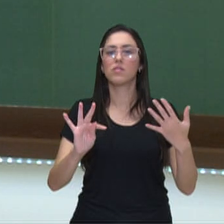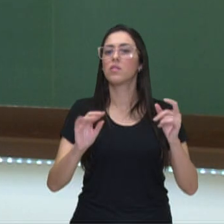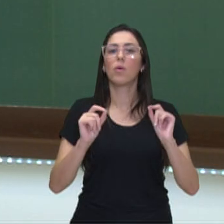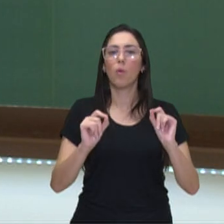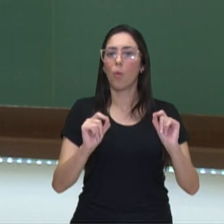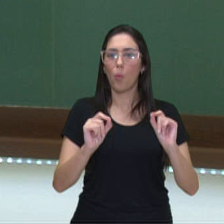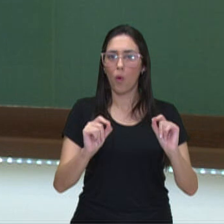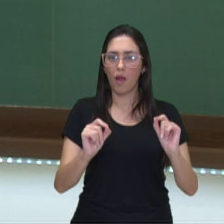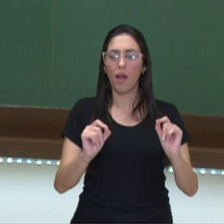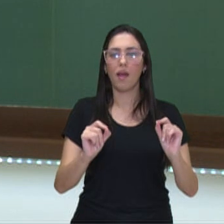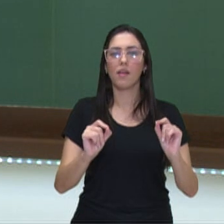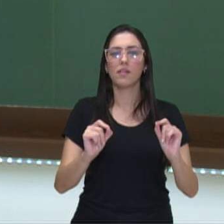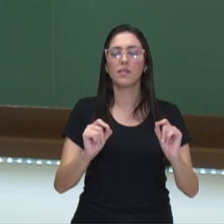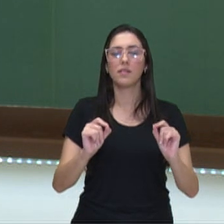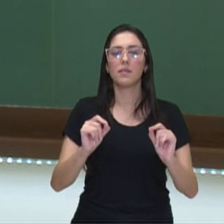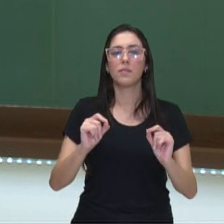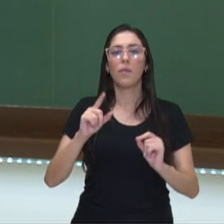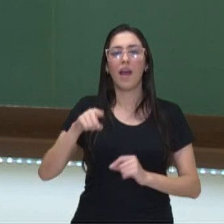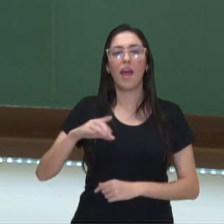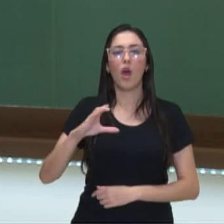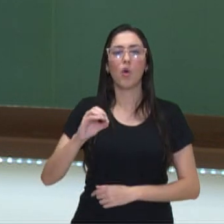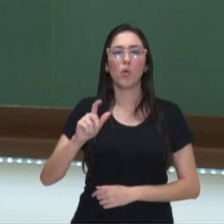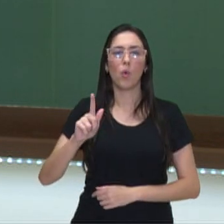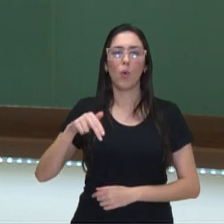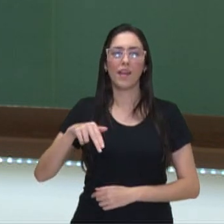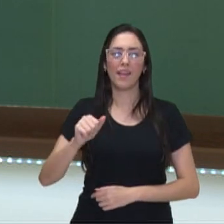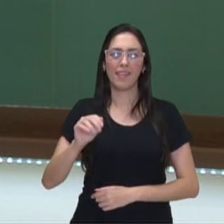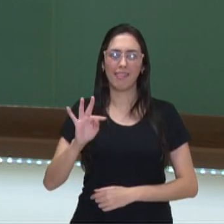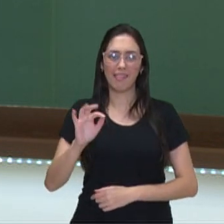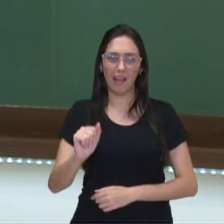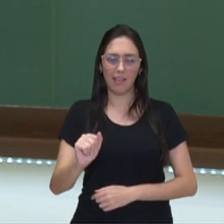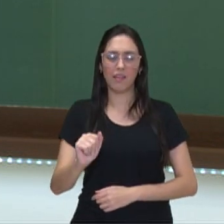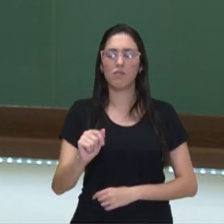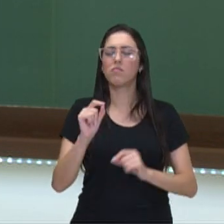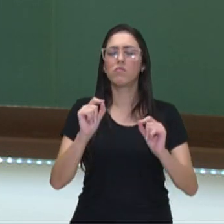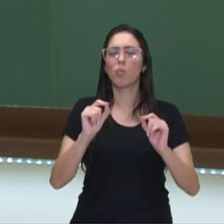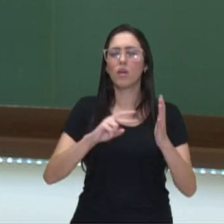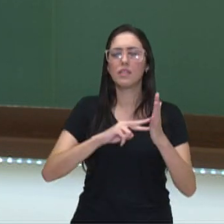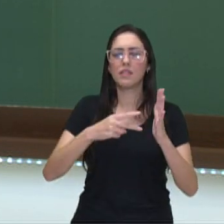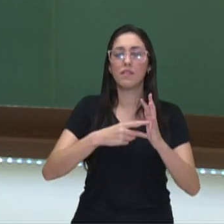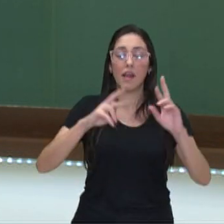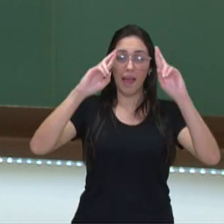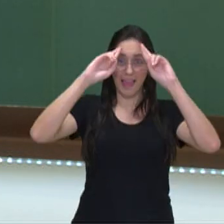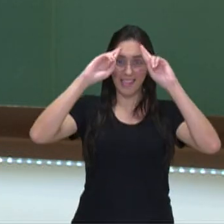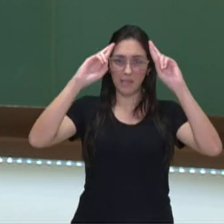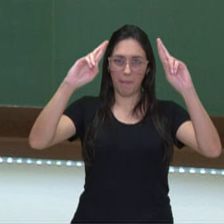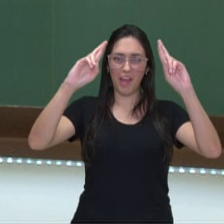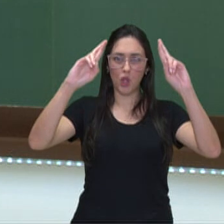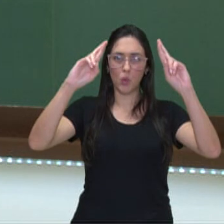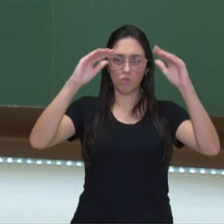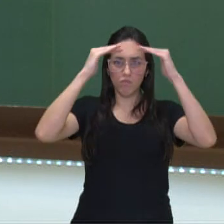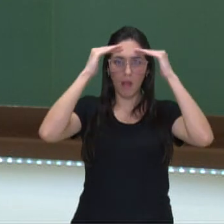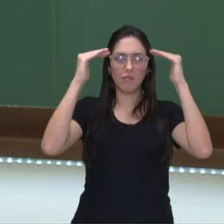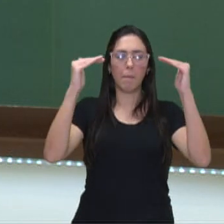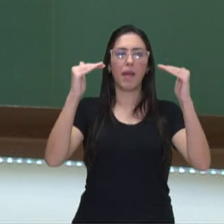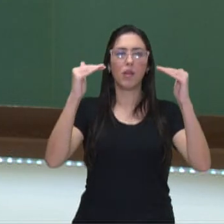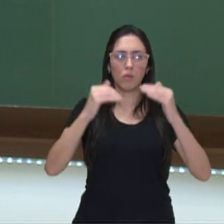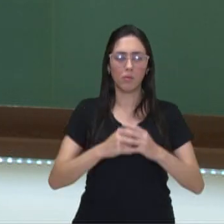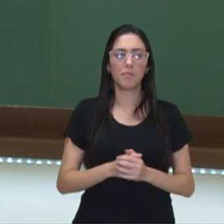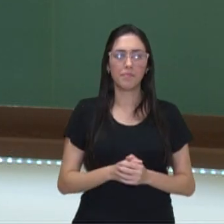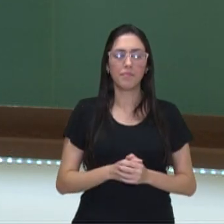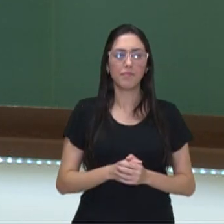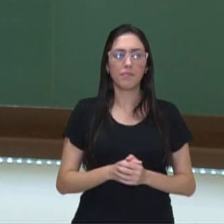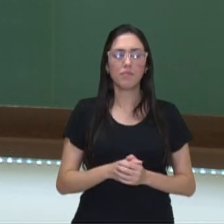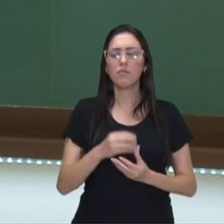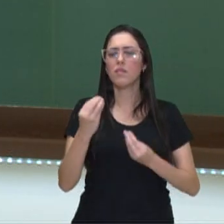palavra cognata, respect, a gente vai estar falando sobre respeito. Vou trabalhar com um prefixo de